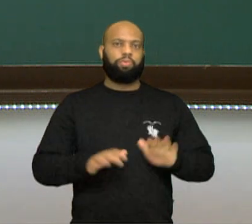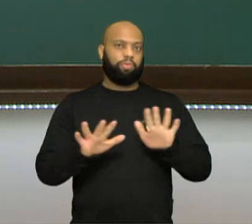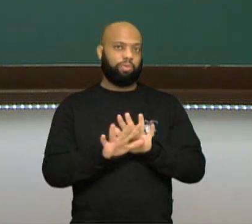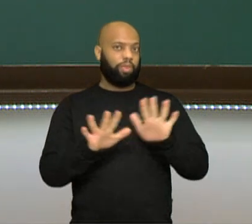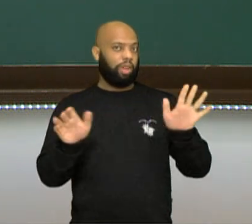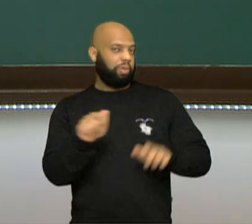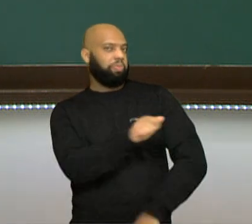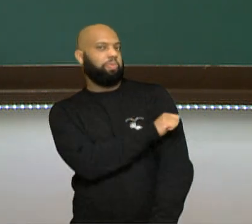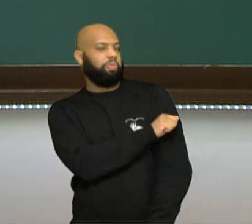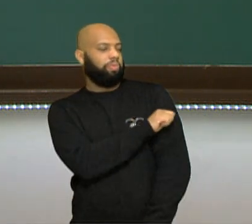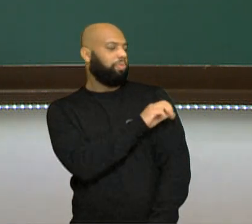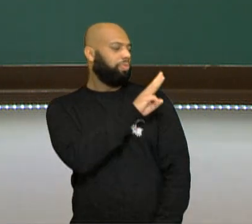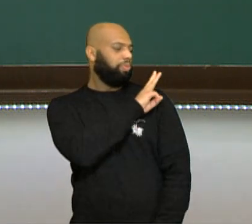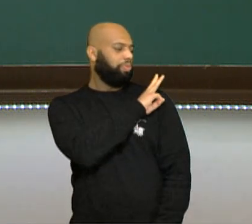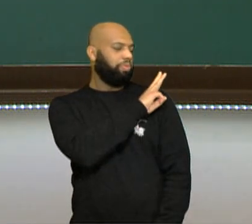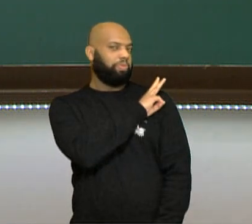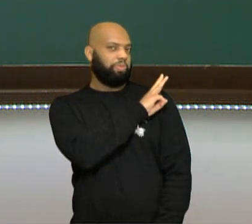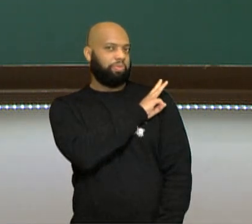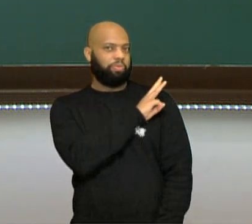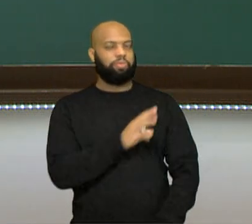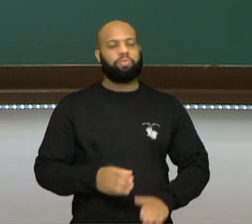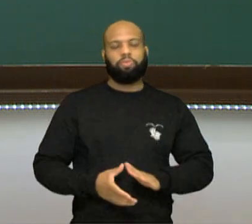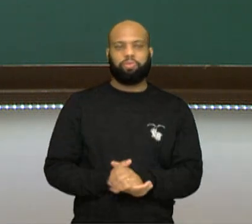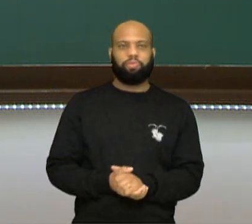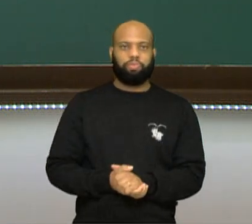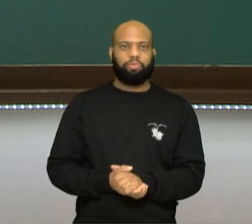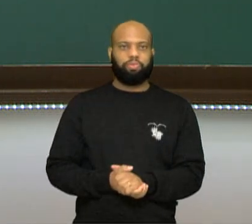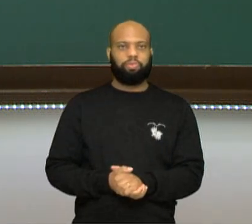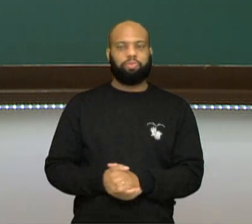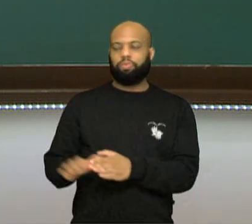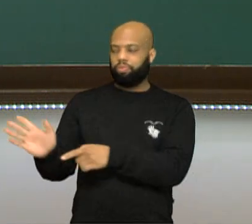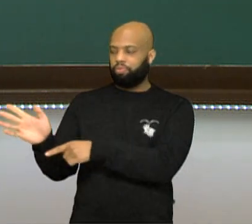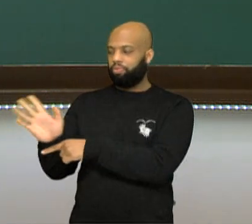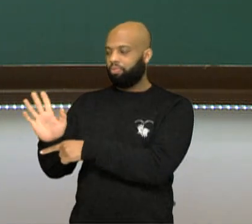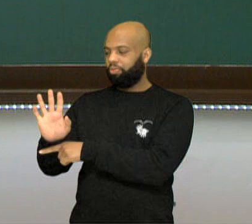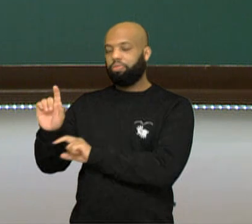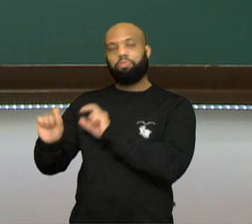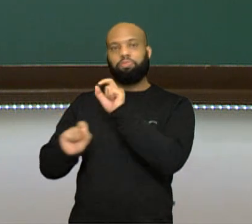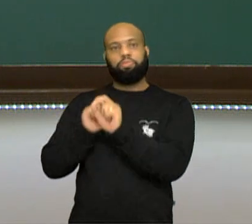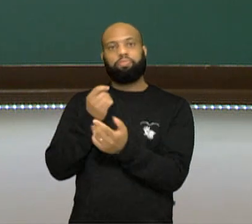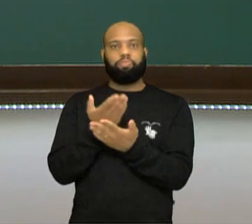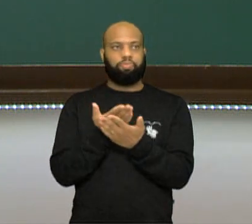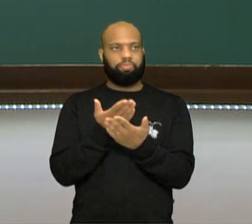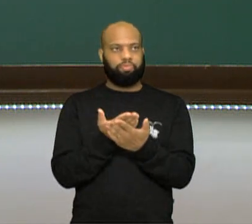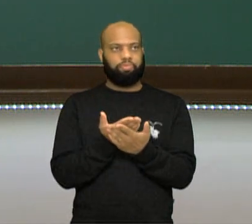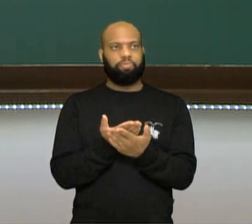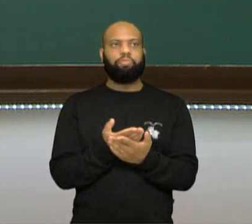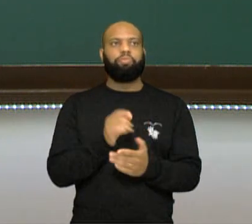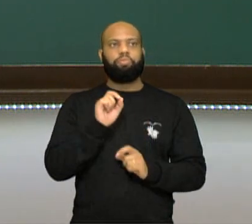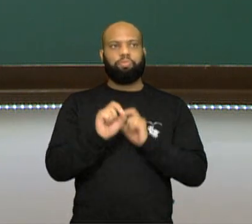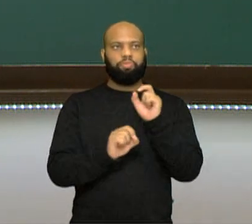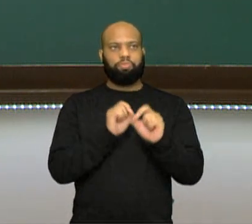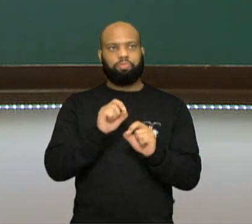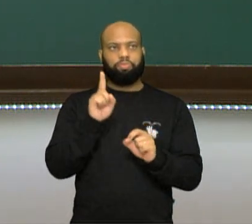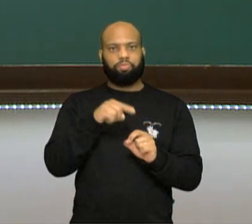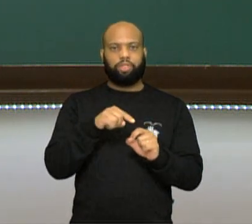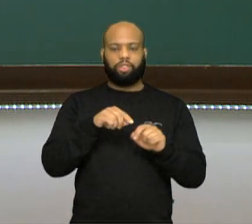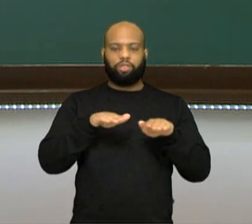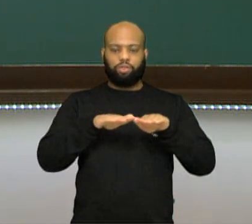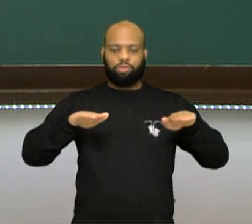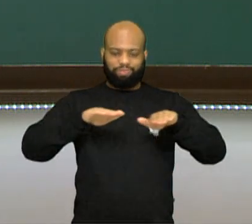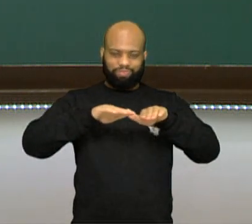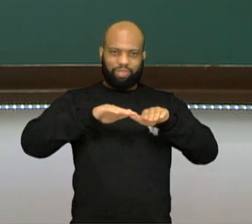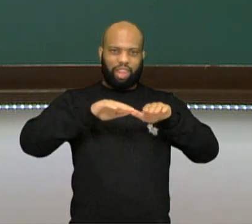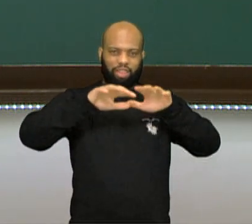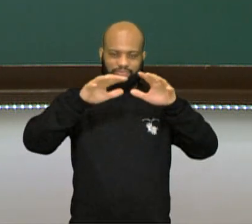Olá, estudantes da terceira série do ensino médio. Nesse vídeo vamos conversar sobre a superfície da esfera,